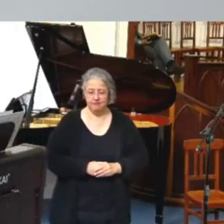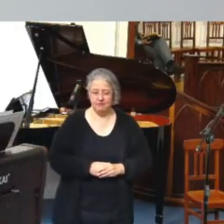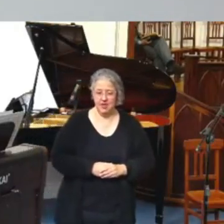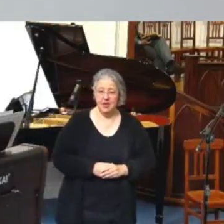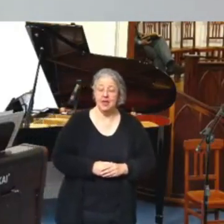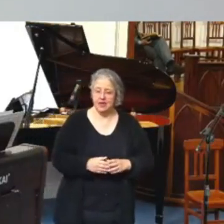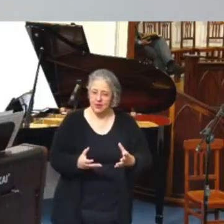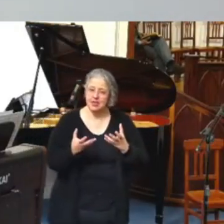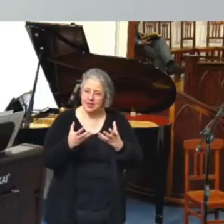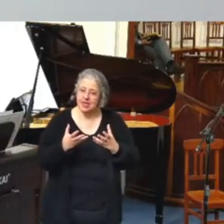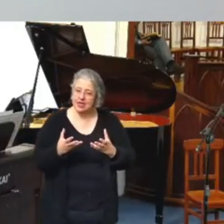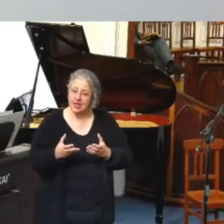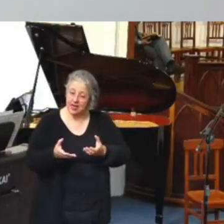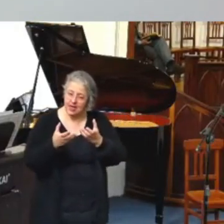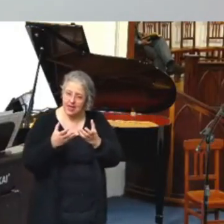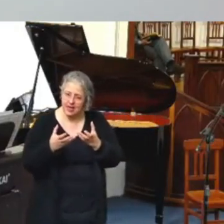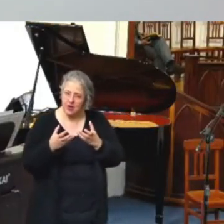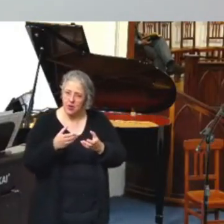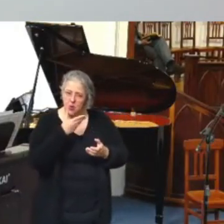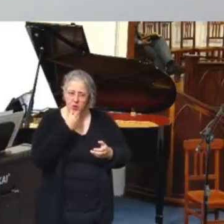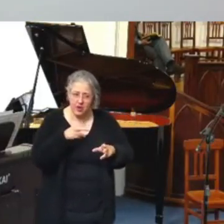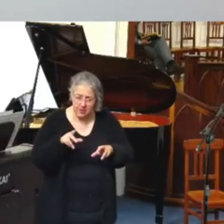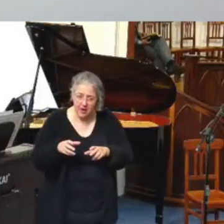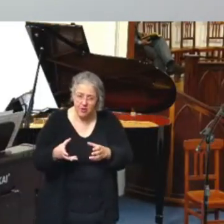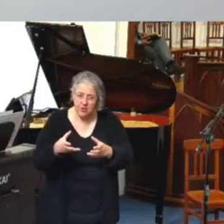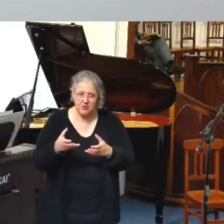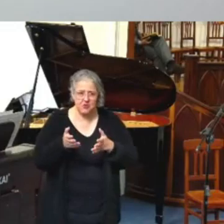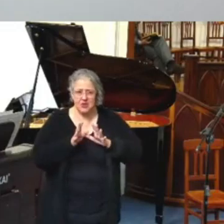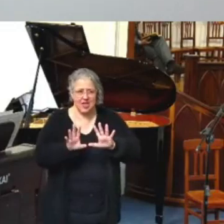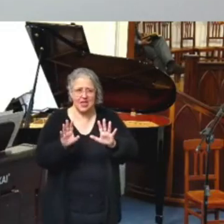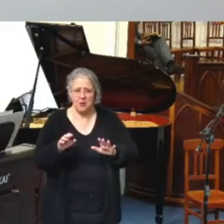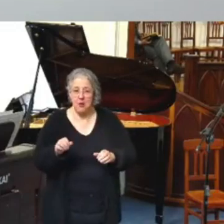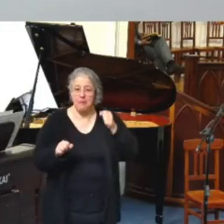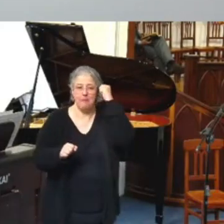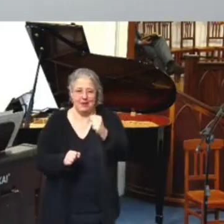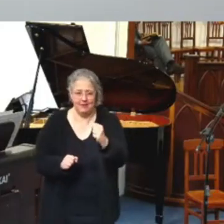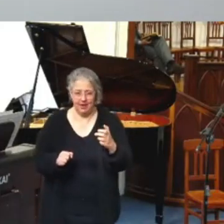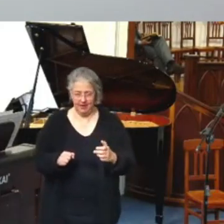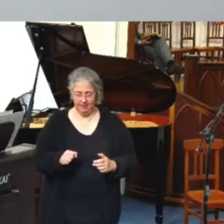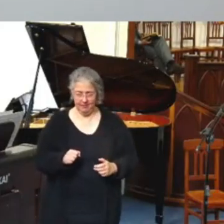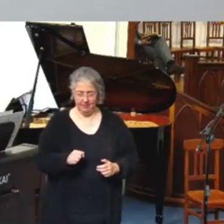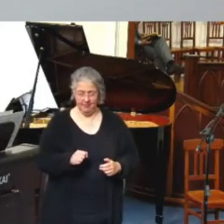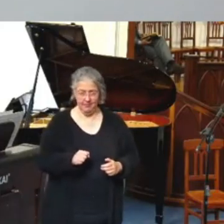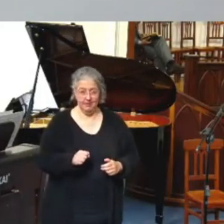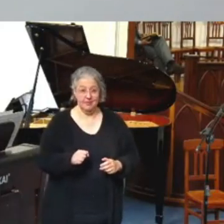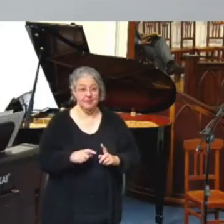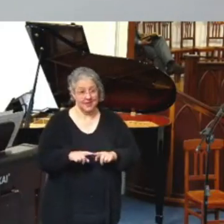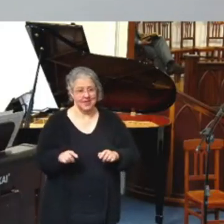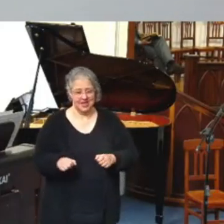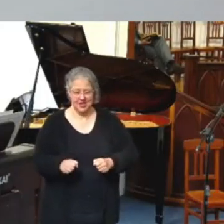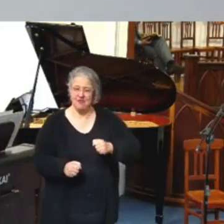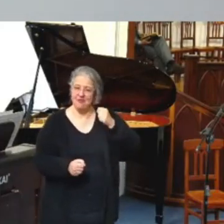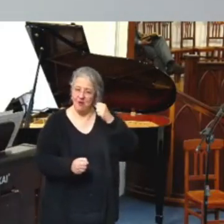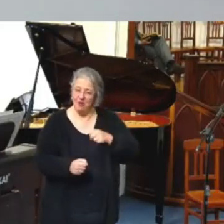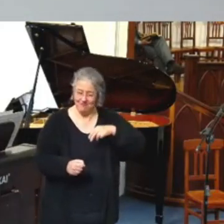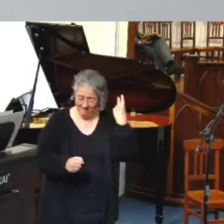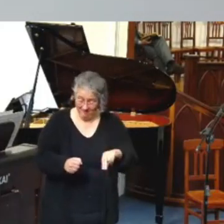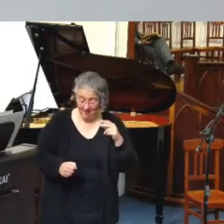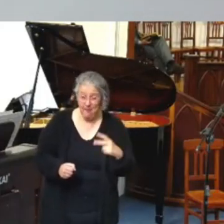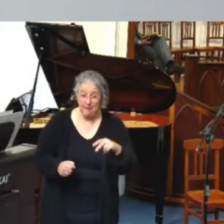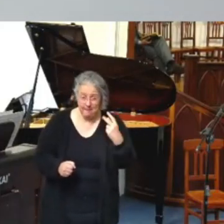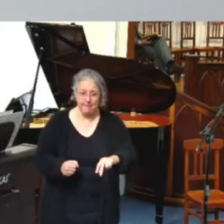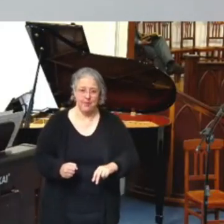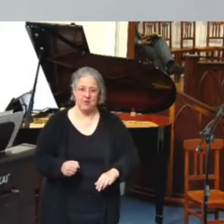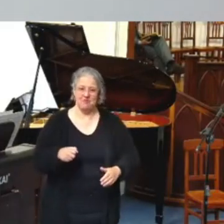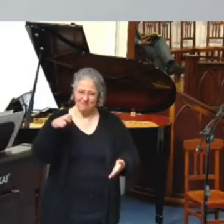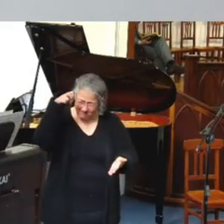E assim ele foi e chegou lá no Egito, Faraó. Foi à casa de Potifar, um oficial de Faraó. E